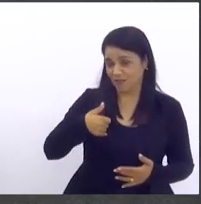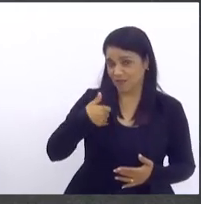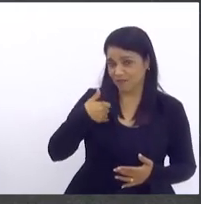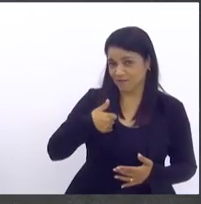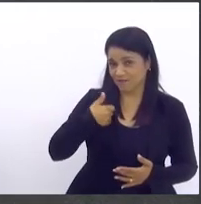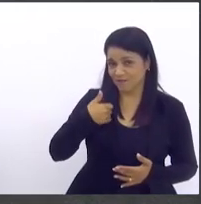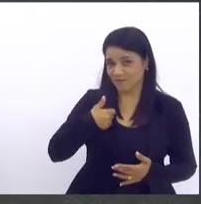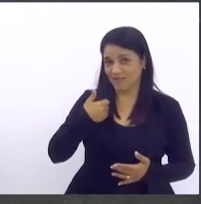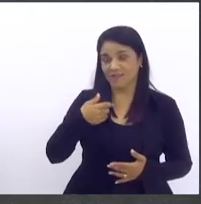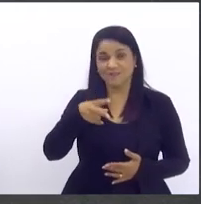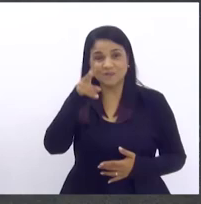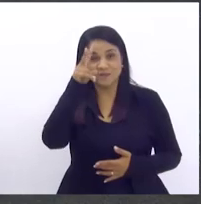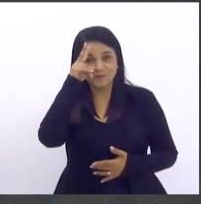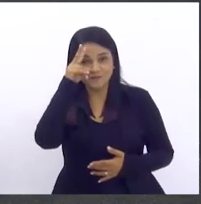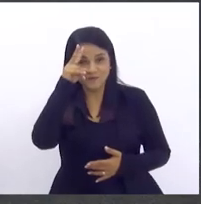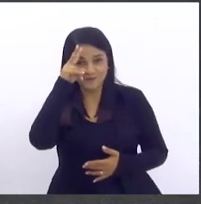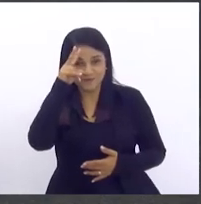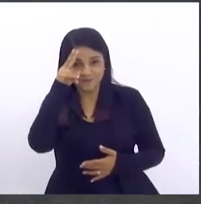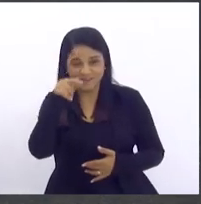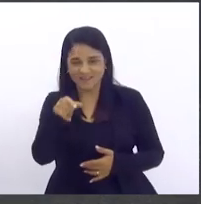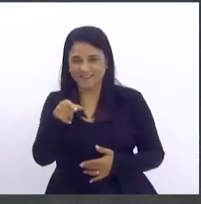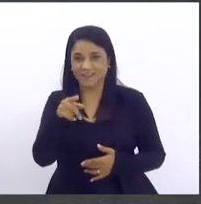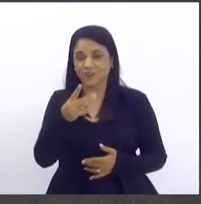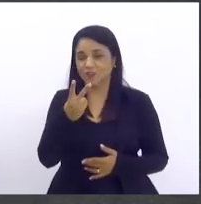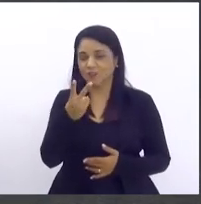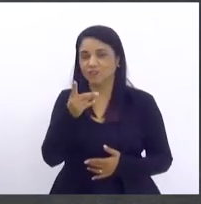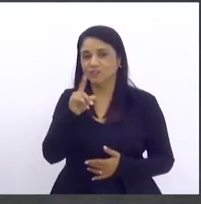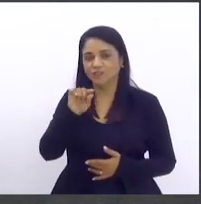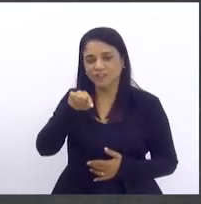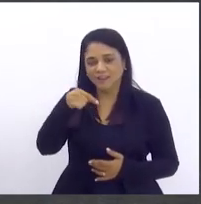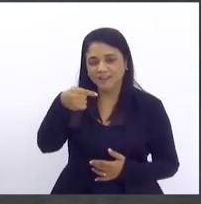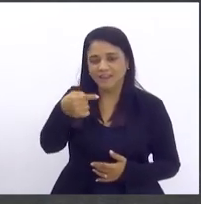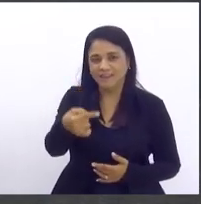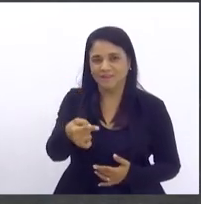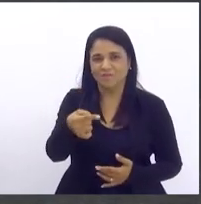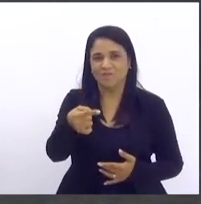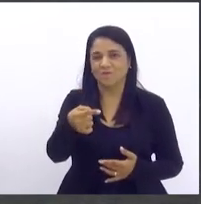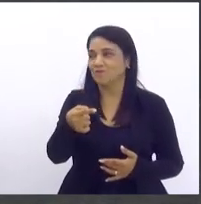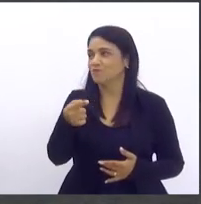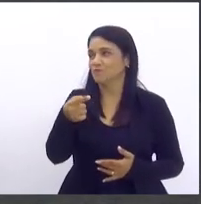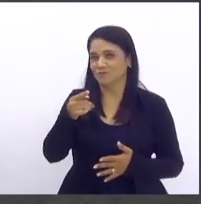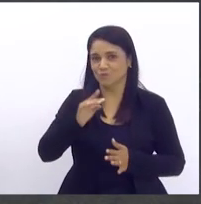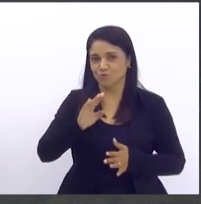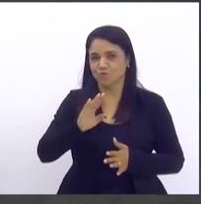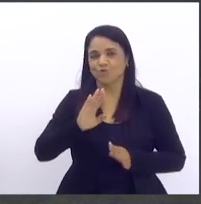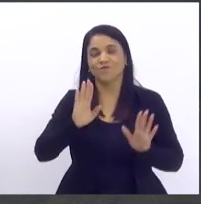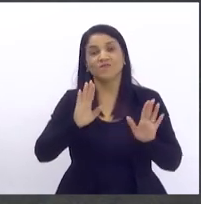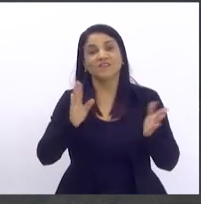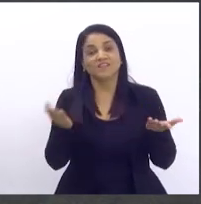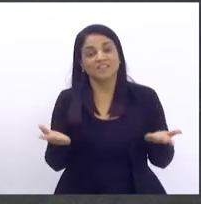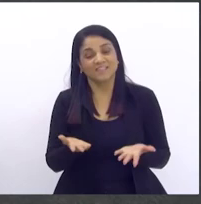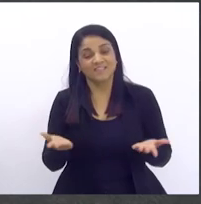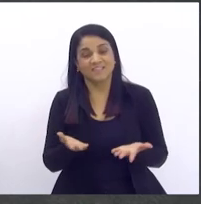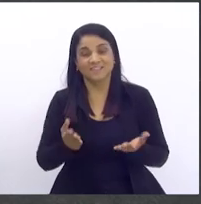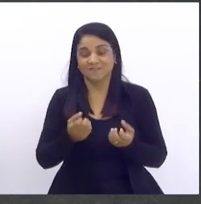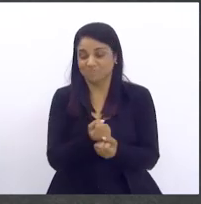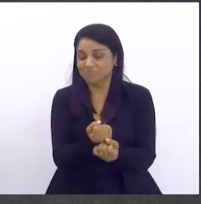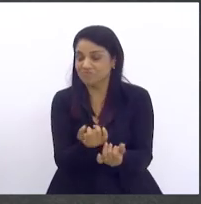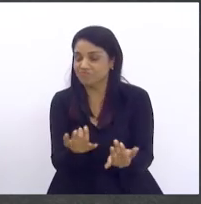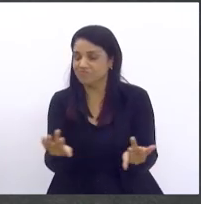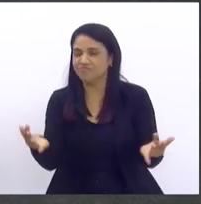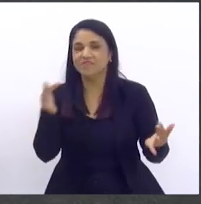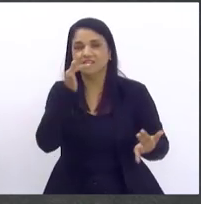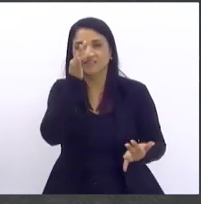aniversariou na segunda-feira, dois dias depois de chegar a primavera. Por isso, a senhora está com